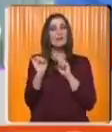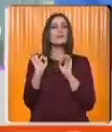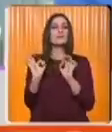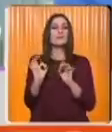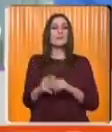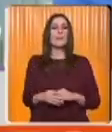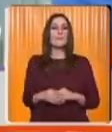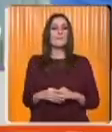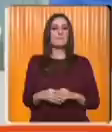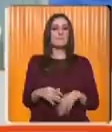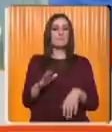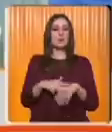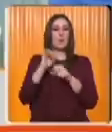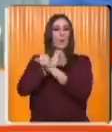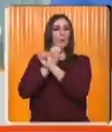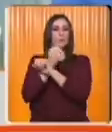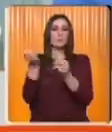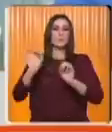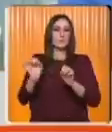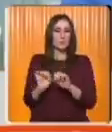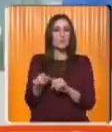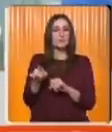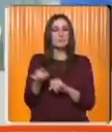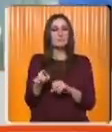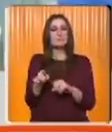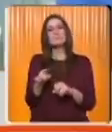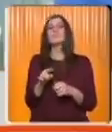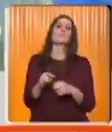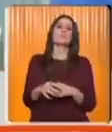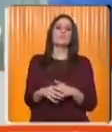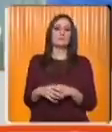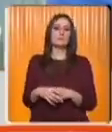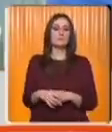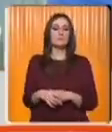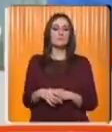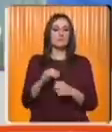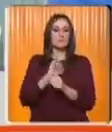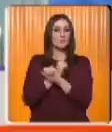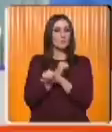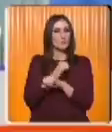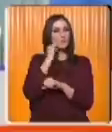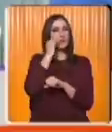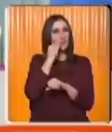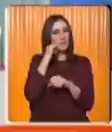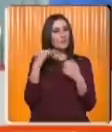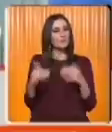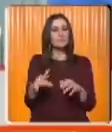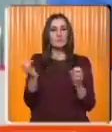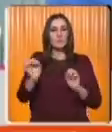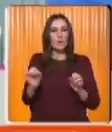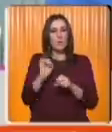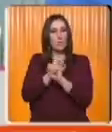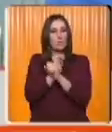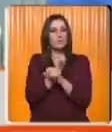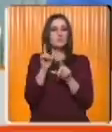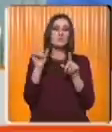é a falta de osso, que determinam estes casos todos, a falta de osso grave, severa,